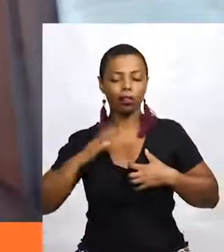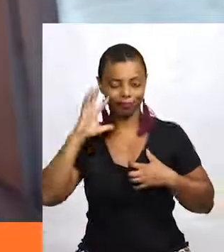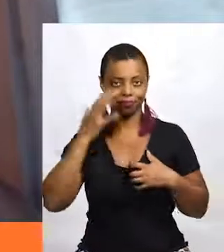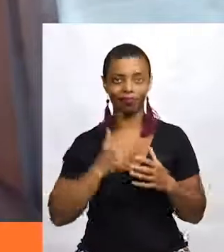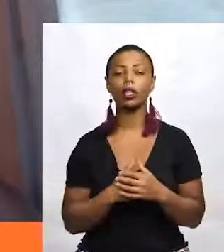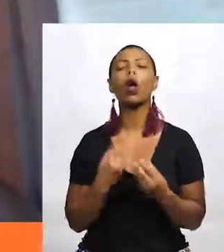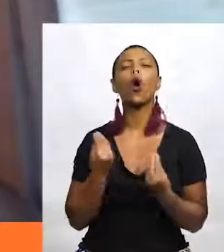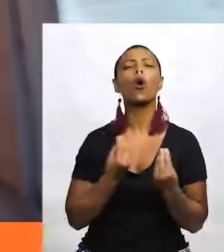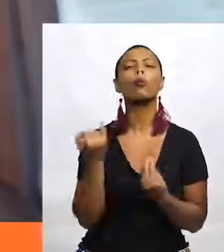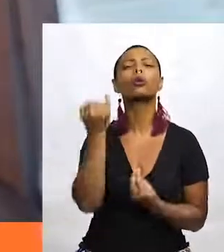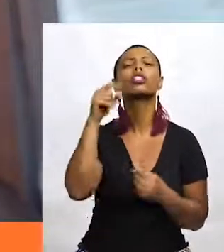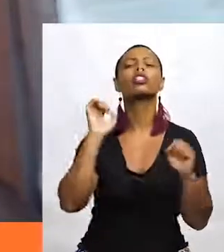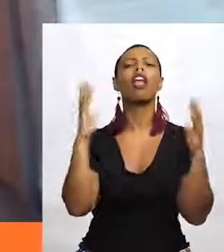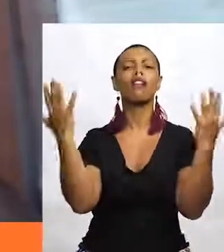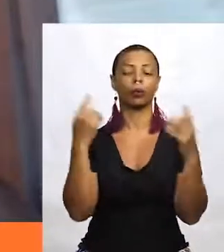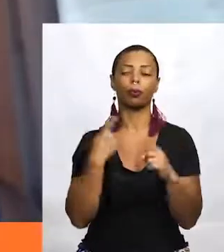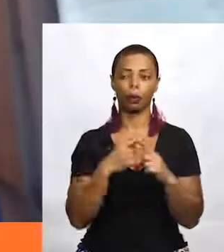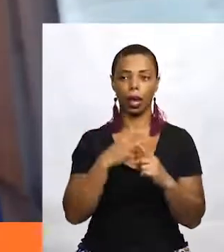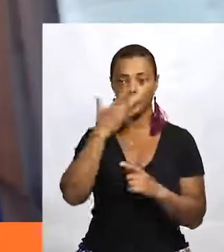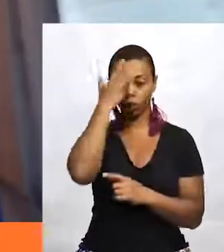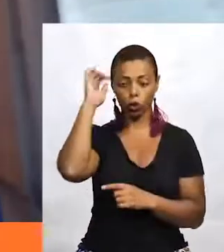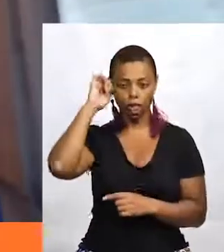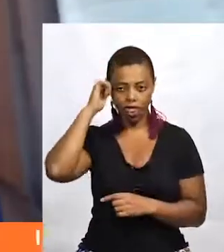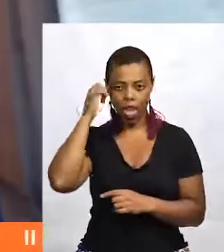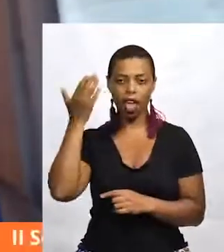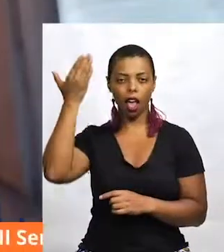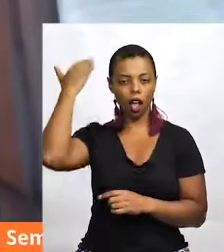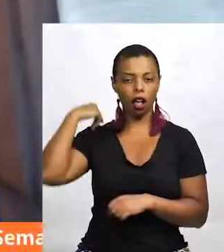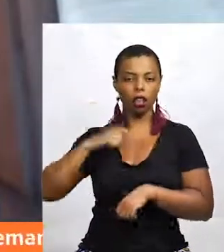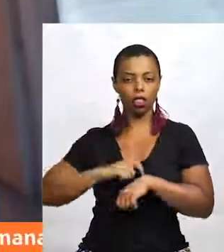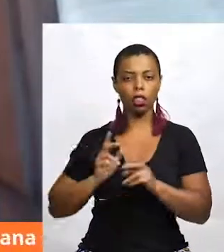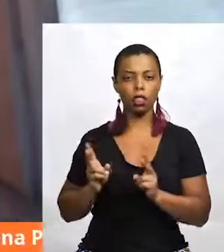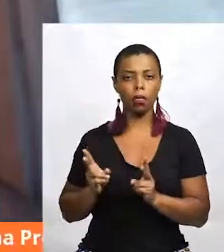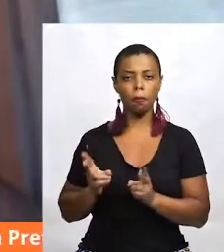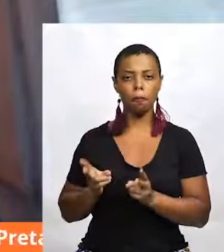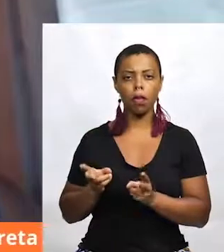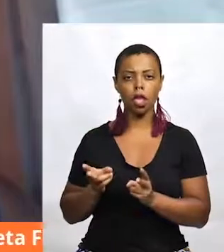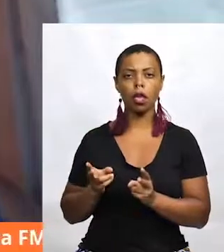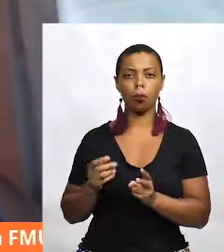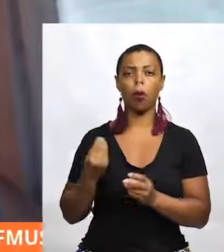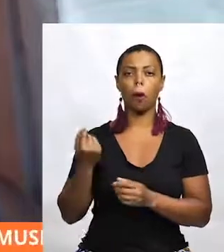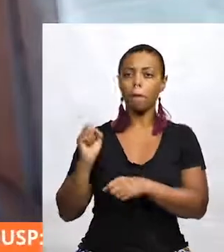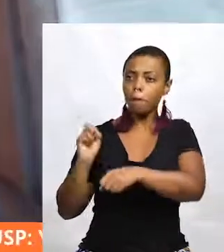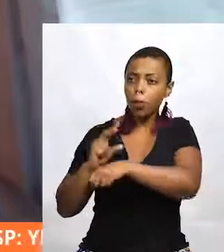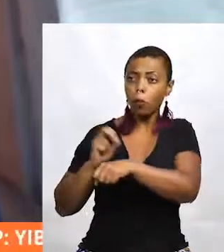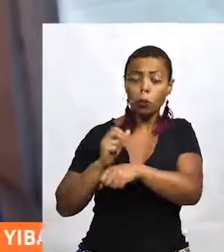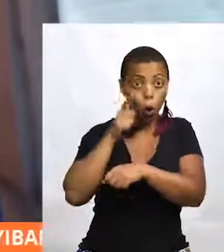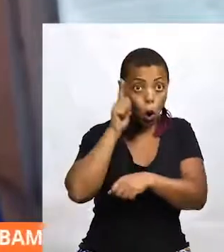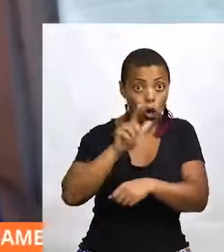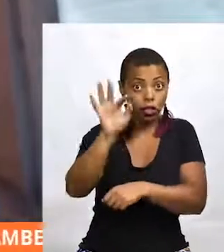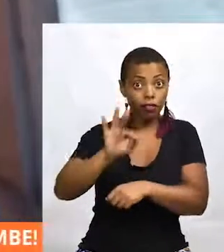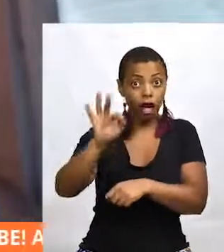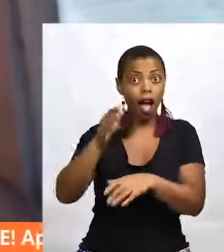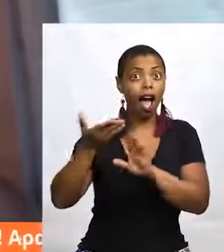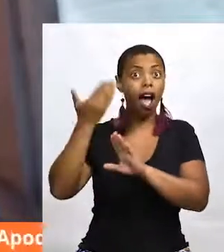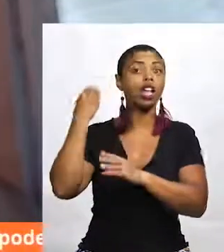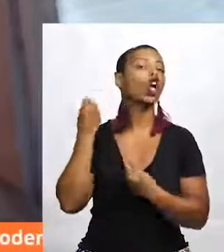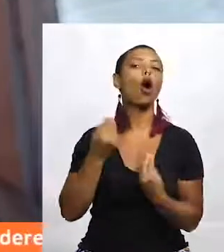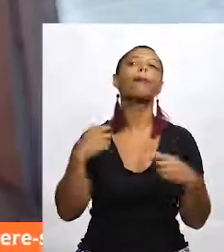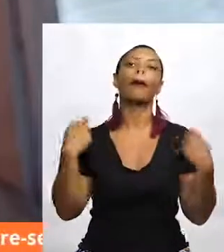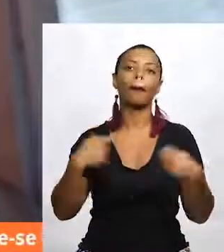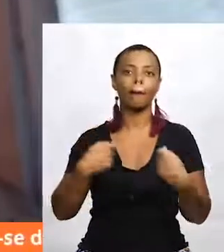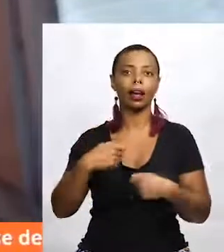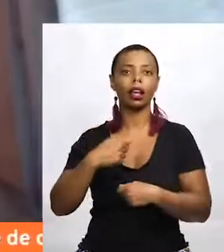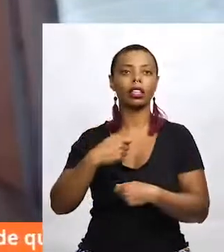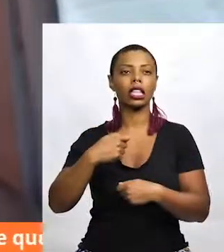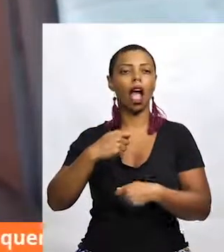negros da minha geração, os que primeiro chegaram ao ensino superior, tinham que negar a sua negritude, ou tinham que negar o problema